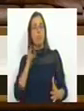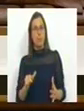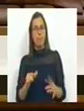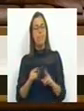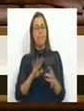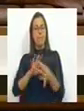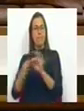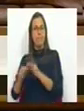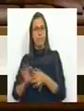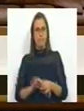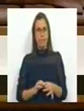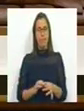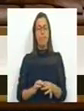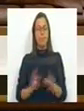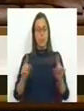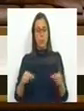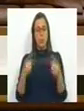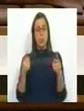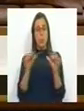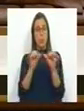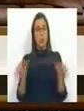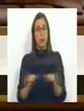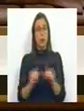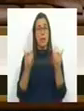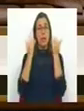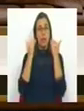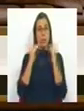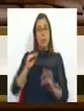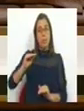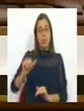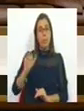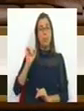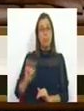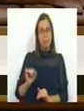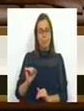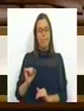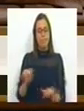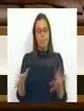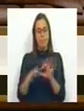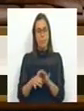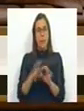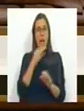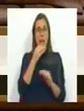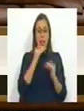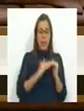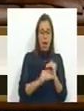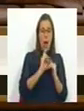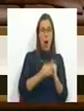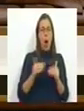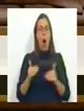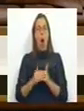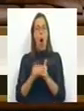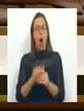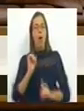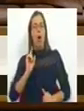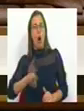a sua articulação com outros sistemas de informação geográfica relacionadas com o uso do solo e o ordenamento do